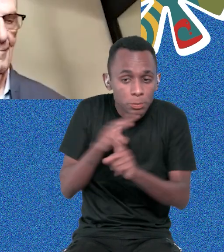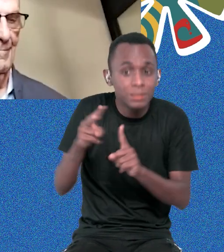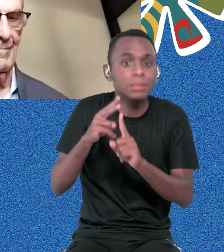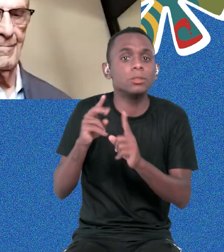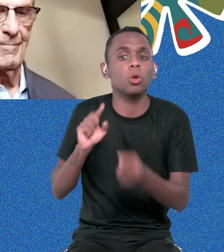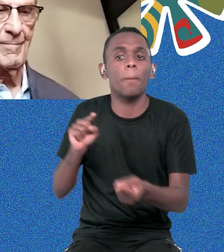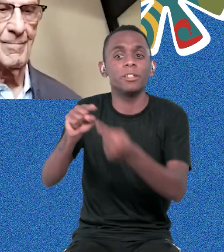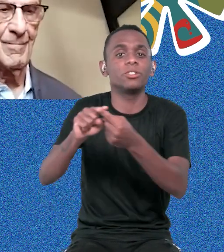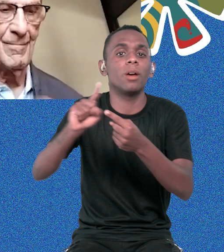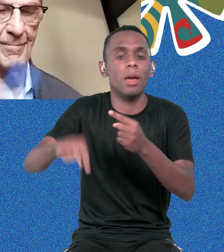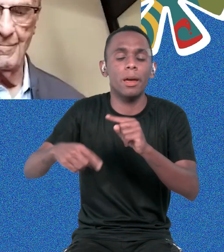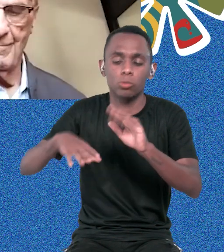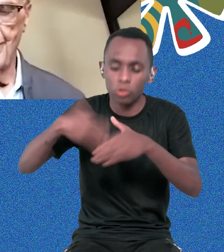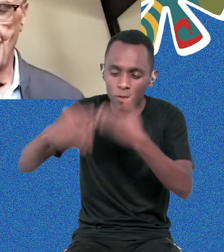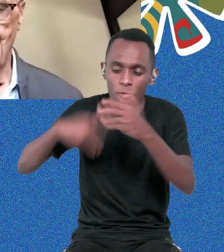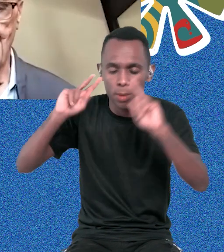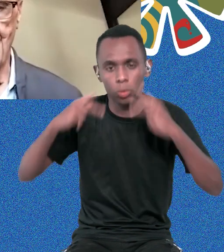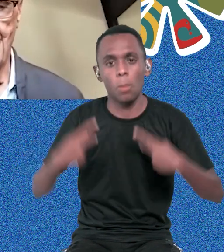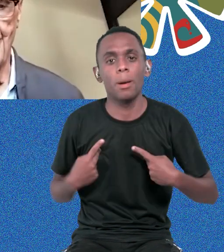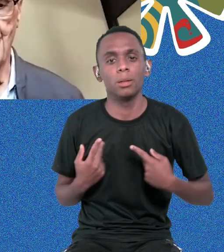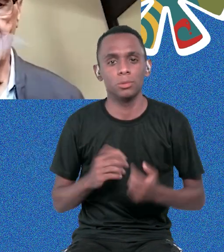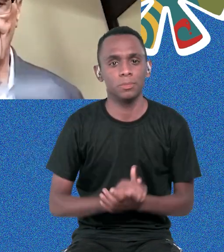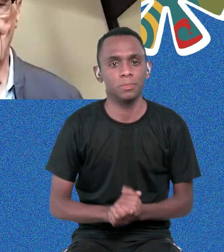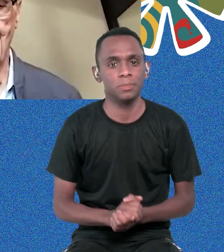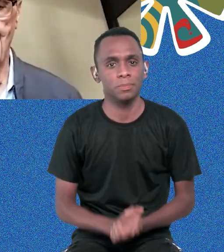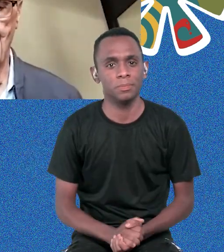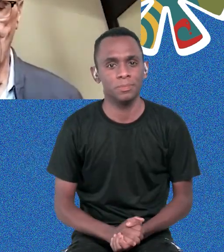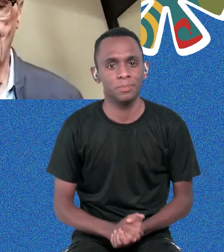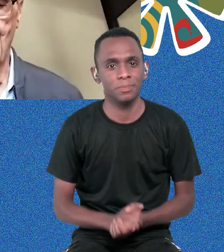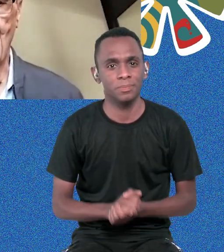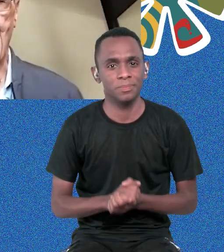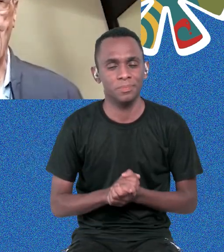da formação humana?